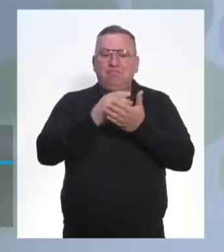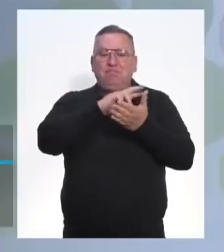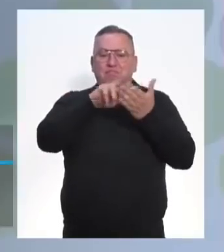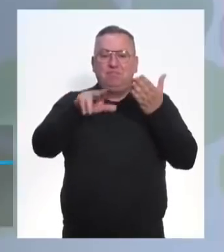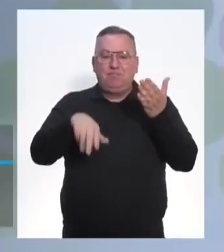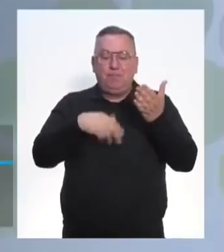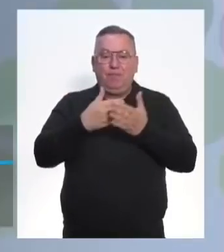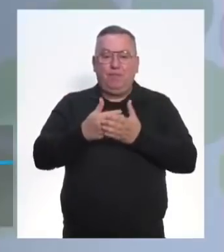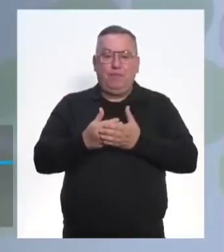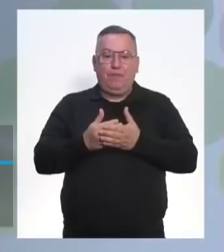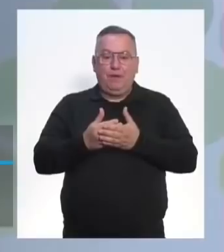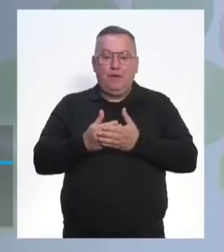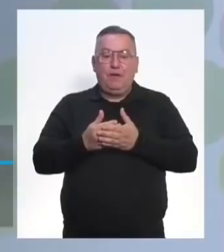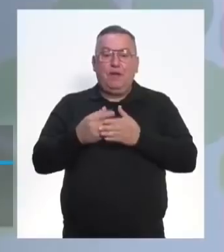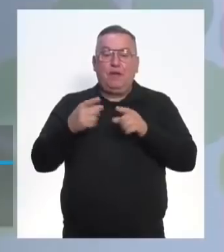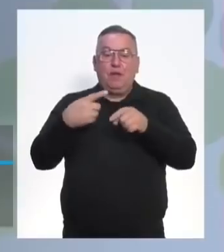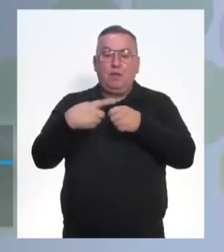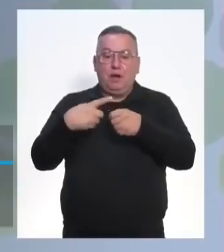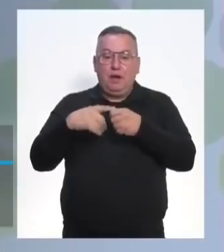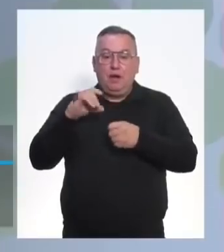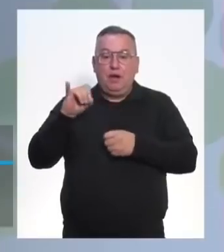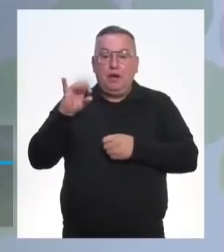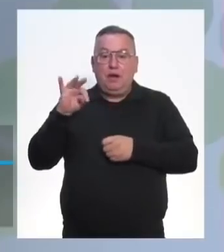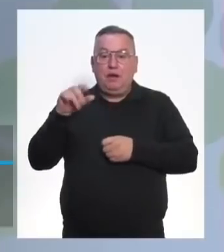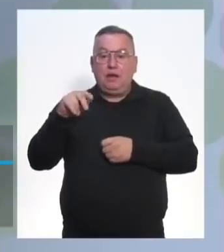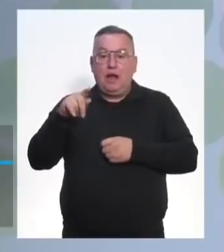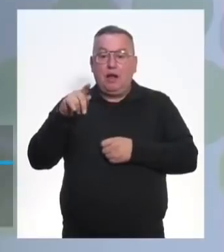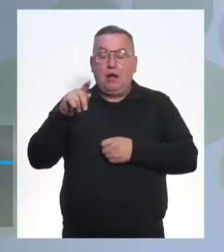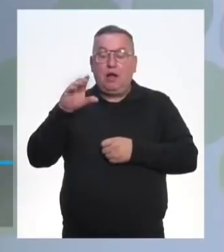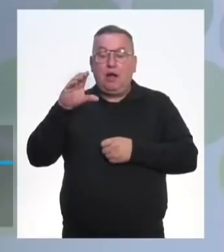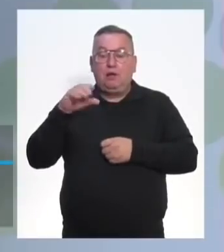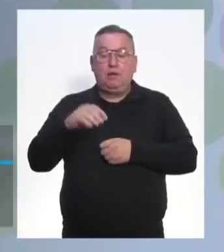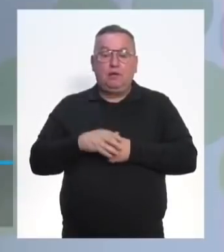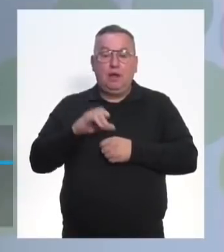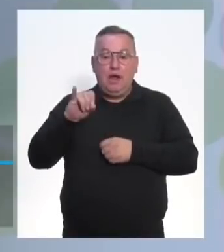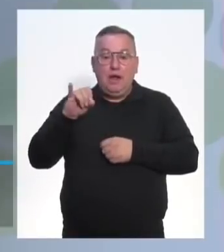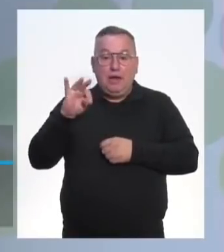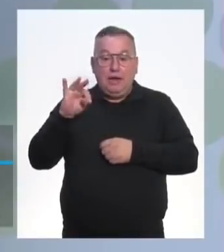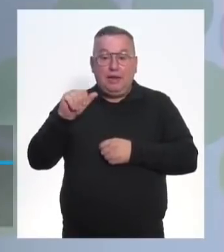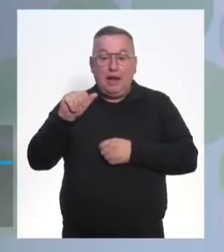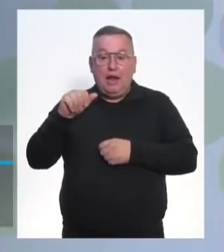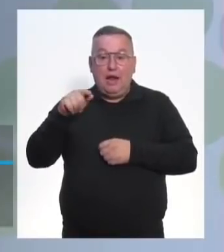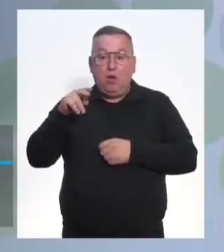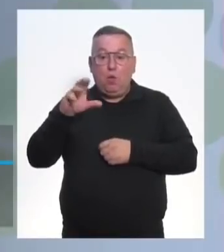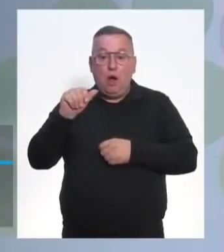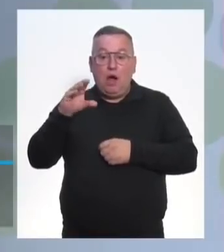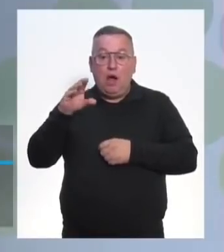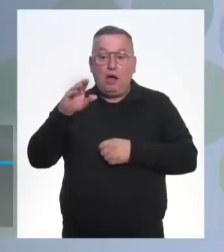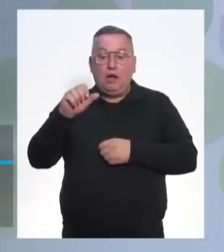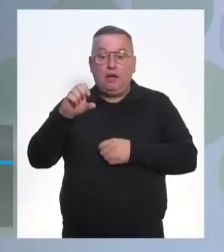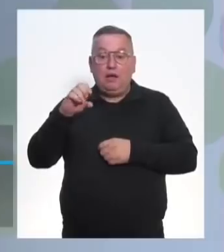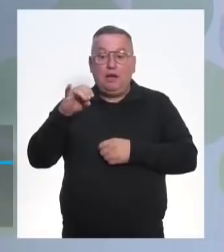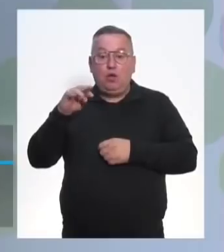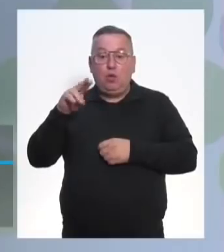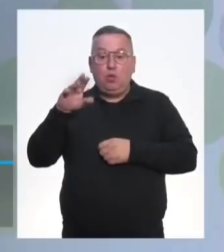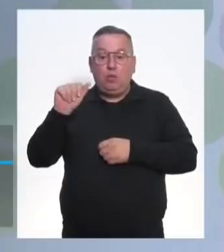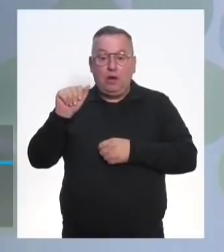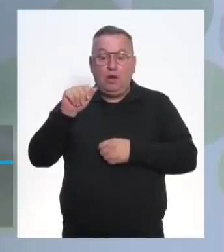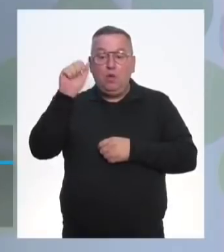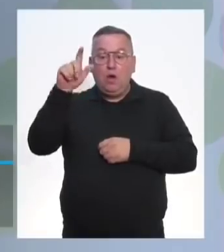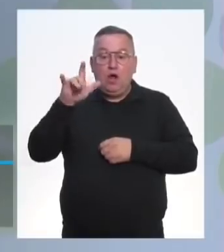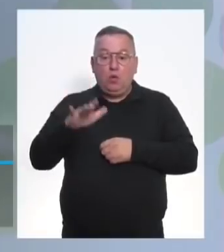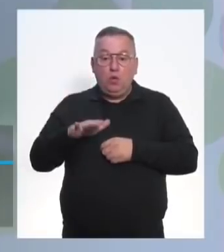de Itaquaquecetuba, Guarulhos Norte, Jales, muitas aqui, ó, tem da Leste 1 também,